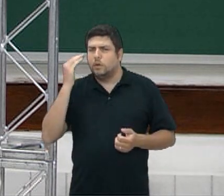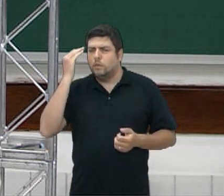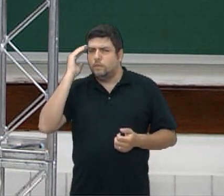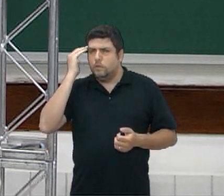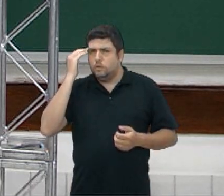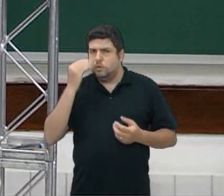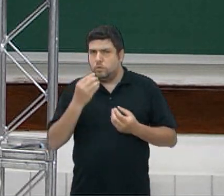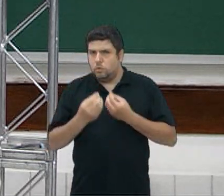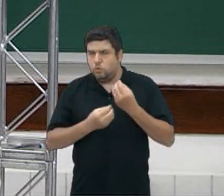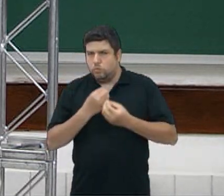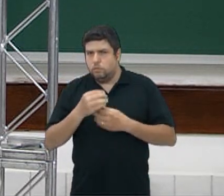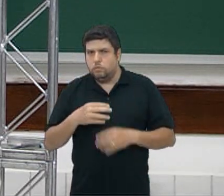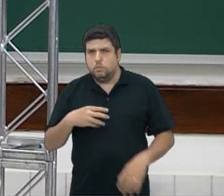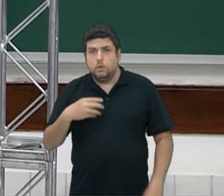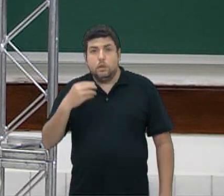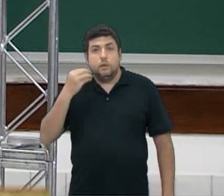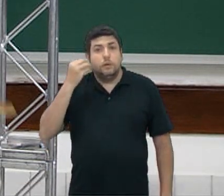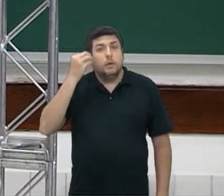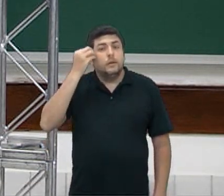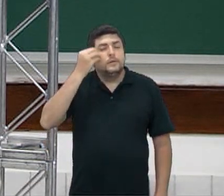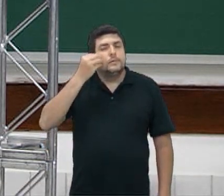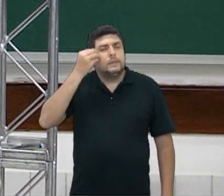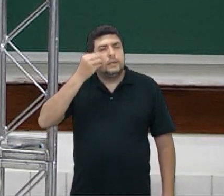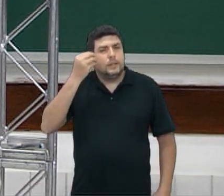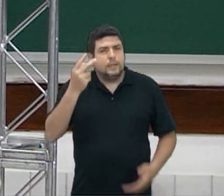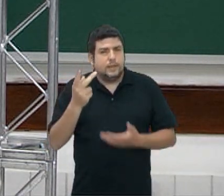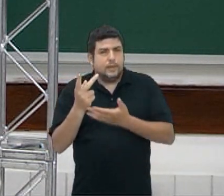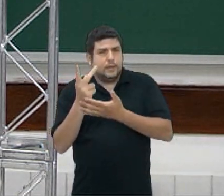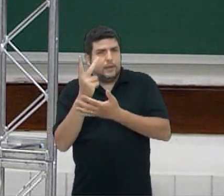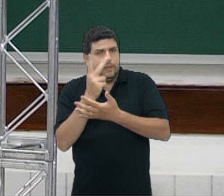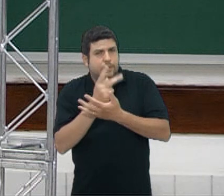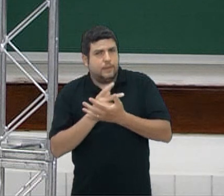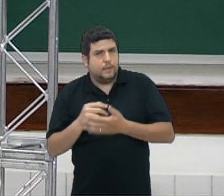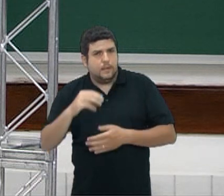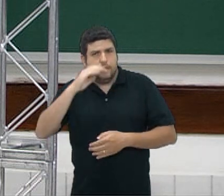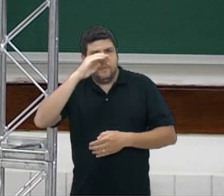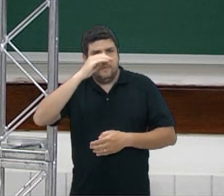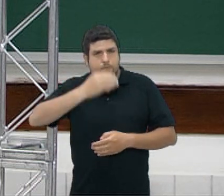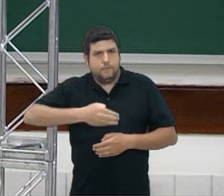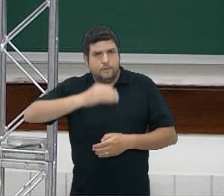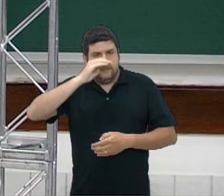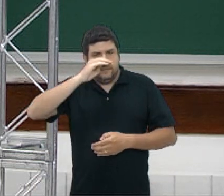Eu vou tentar fazer aqui um Fusca daquele jeito ali.